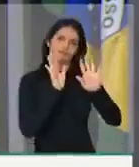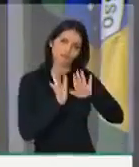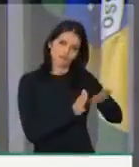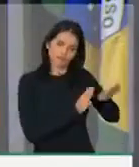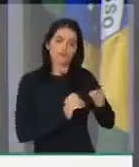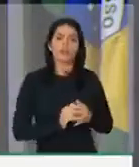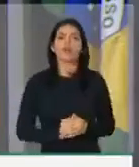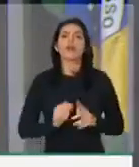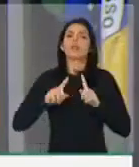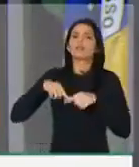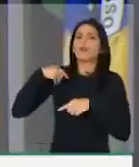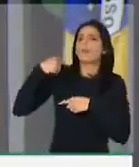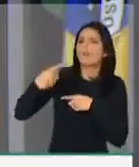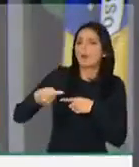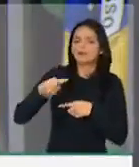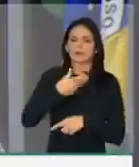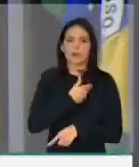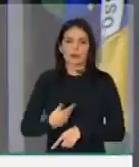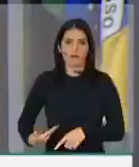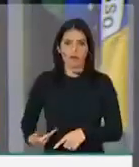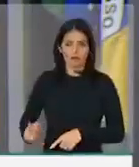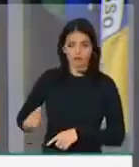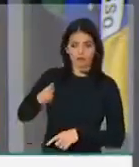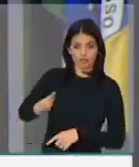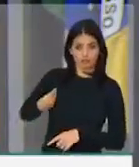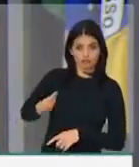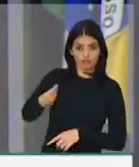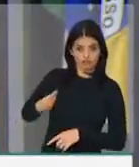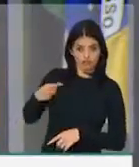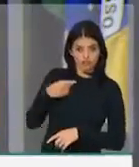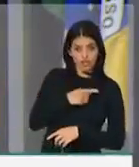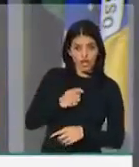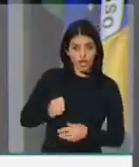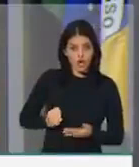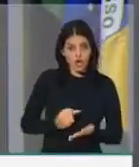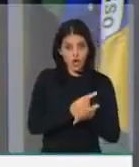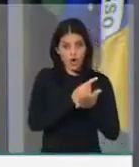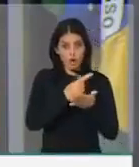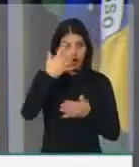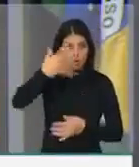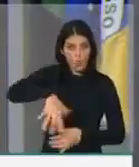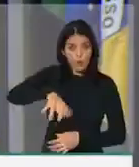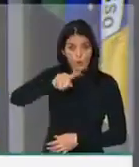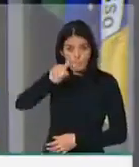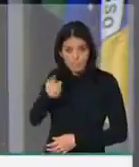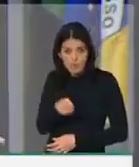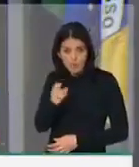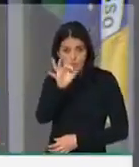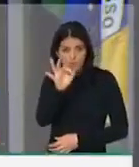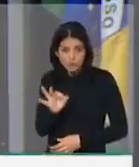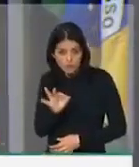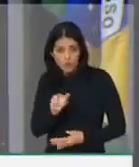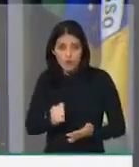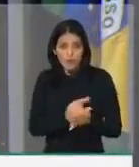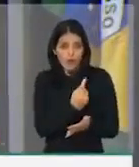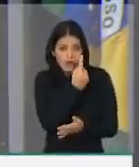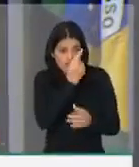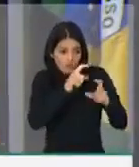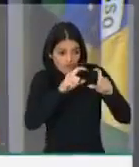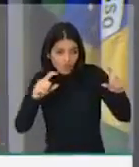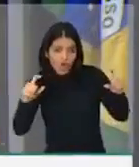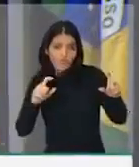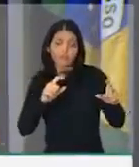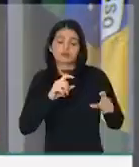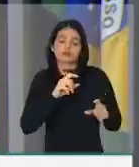de que o Governo está envolvido nessas compra superfaturada de mil por cento da vacina